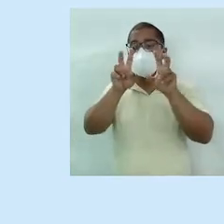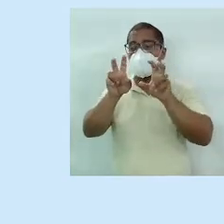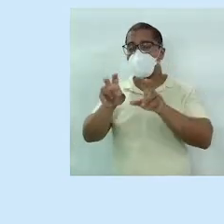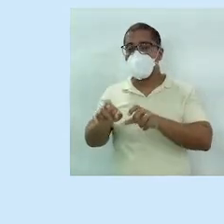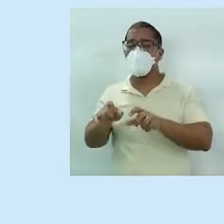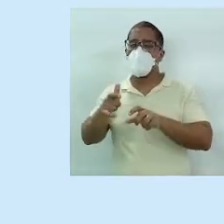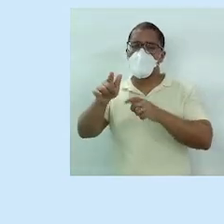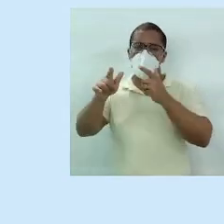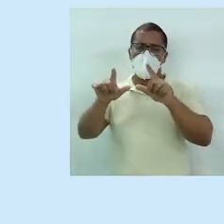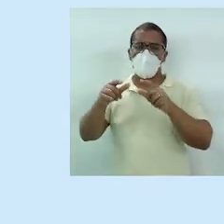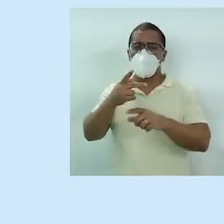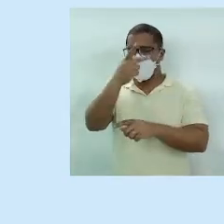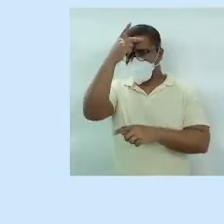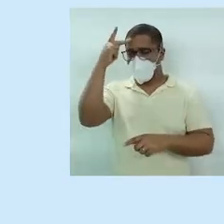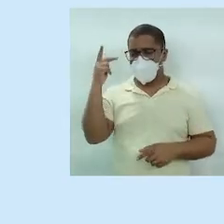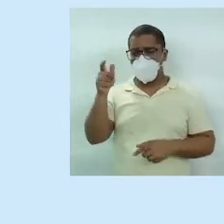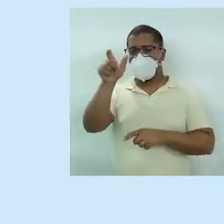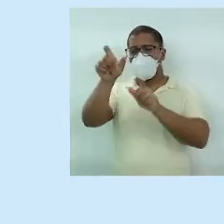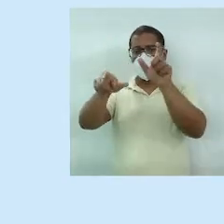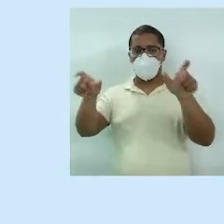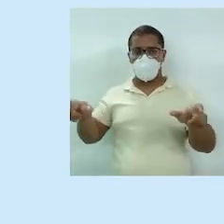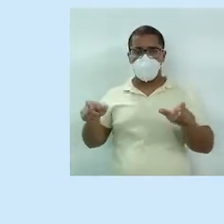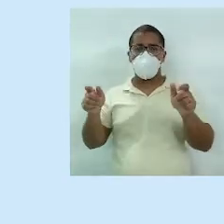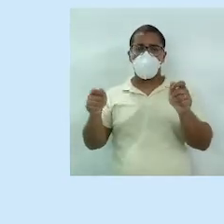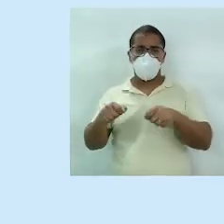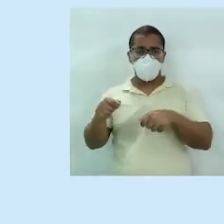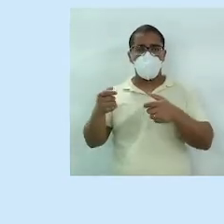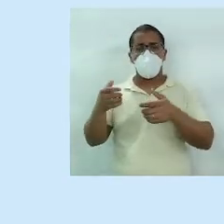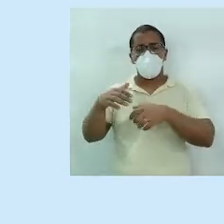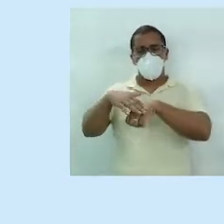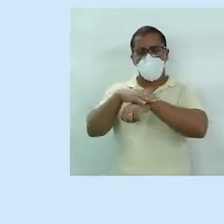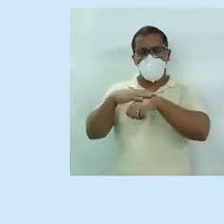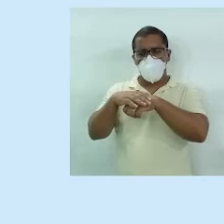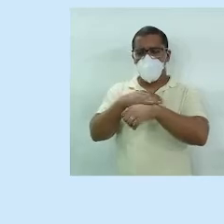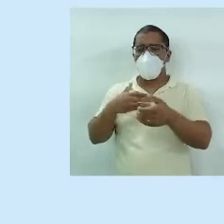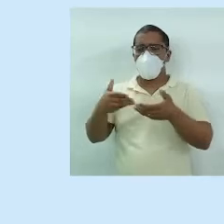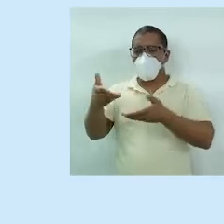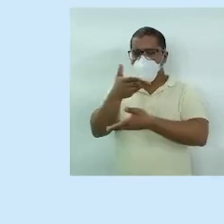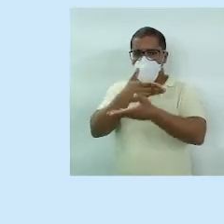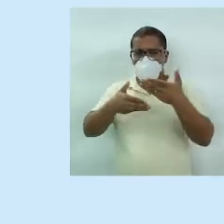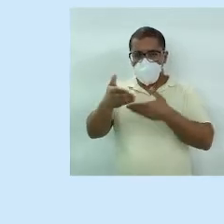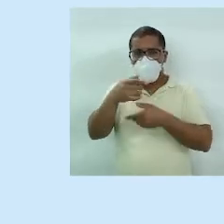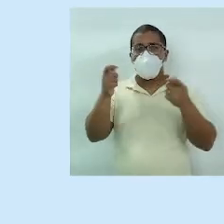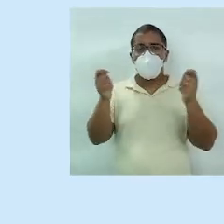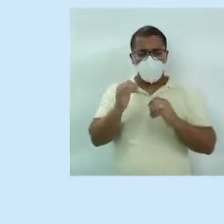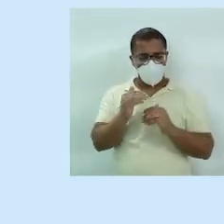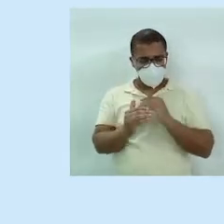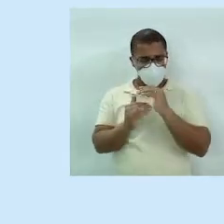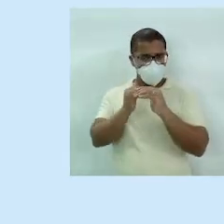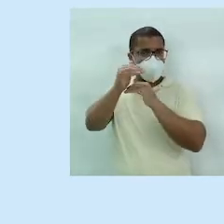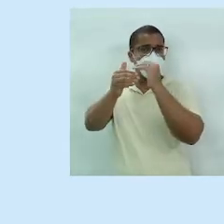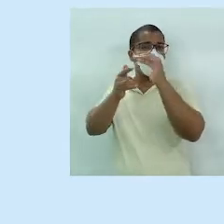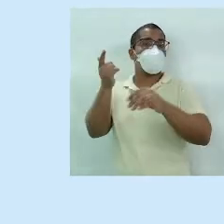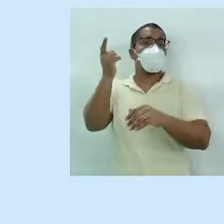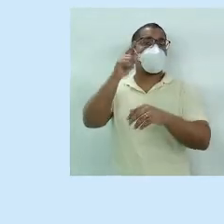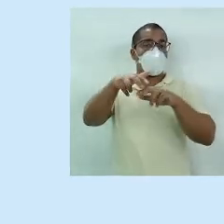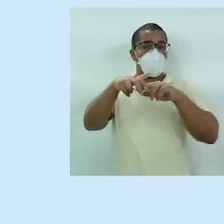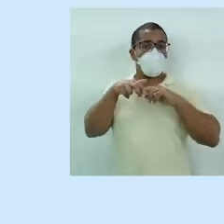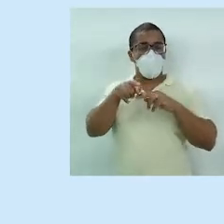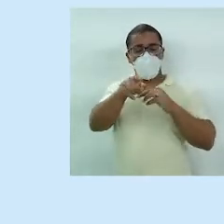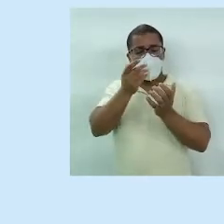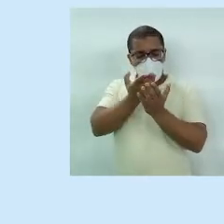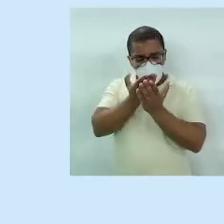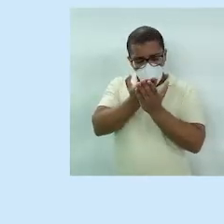outras pessoas e você ser a pessoa que vai se desenvolver-se a partir do momento quando você